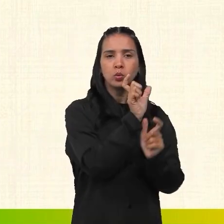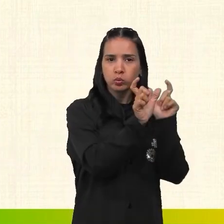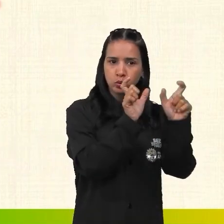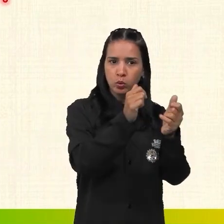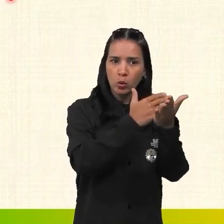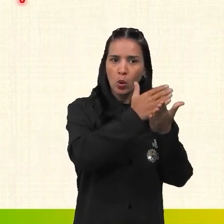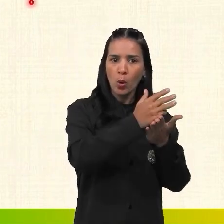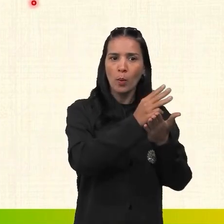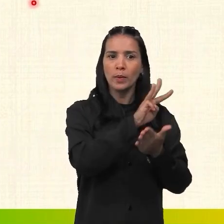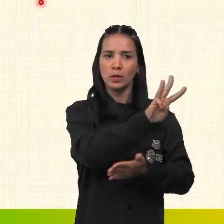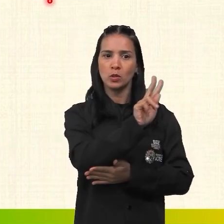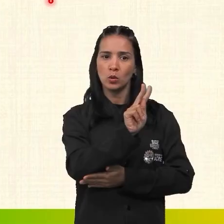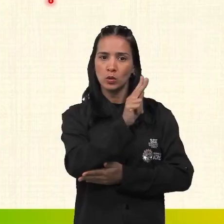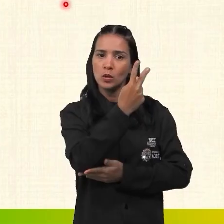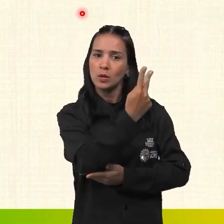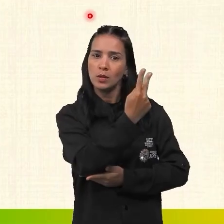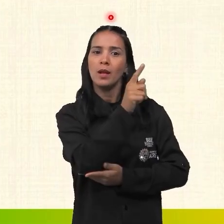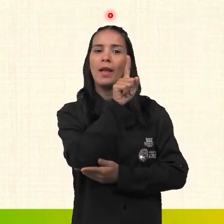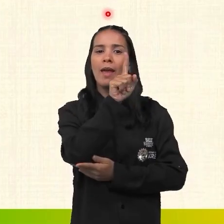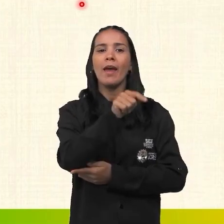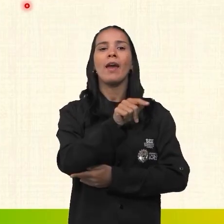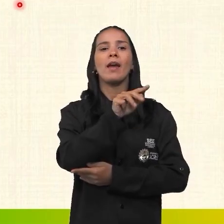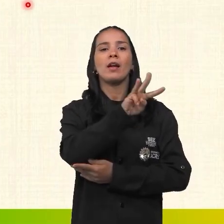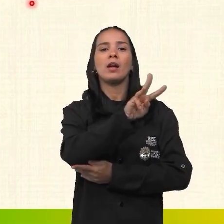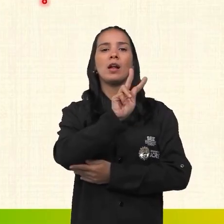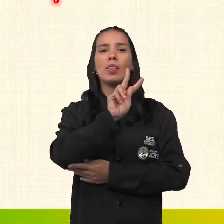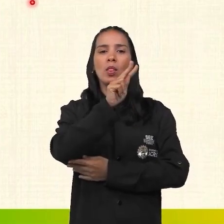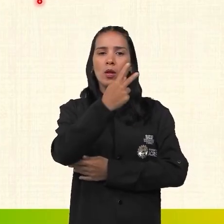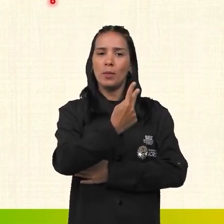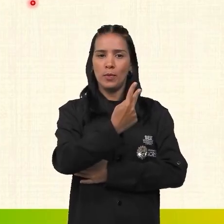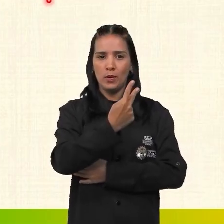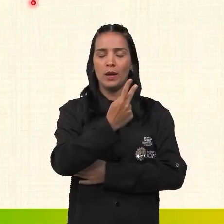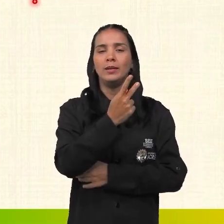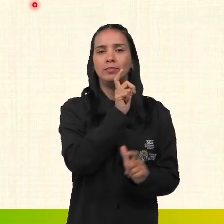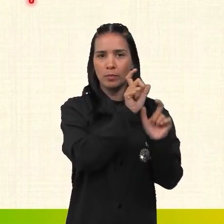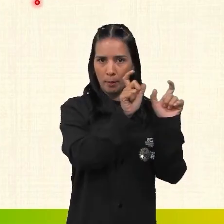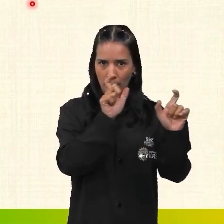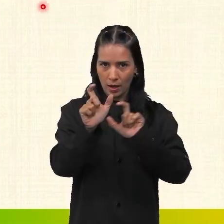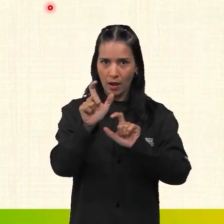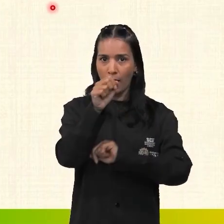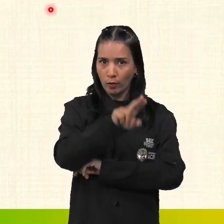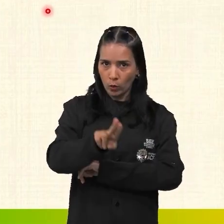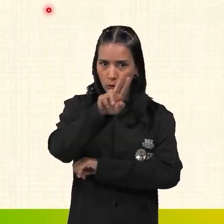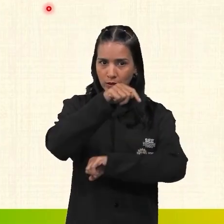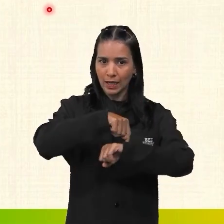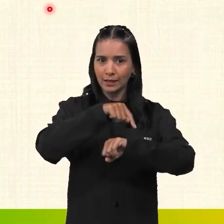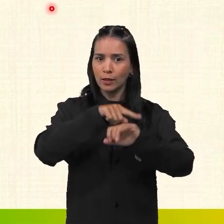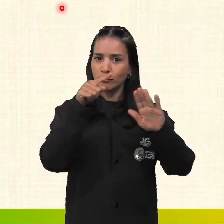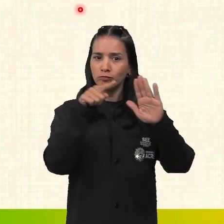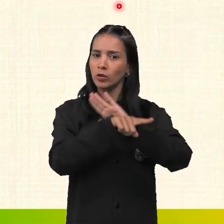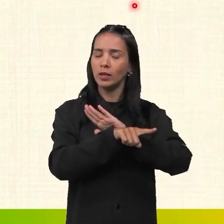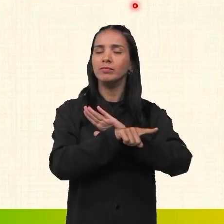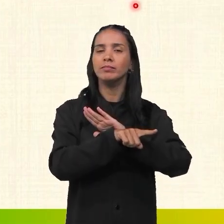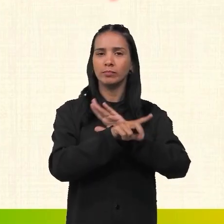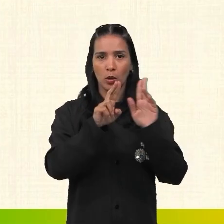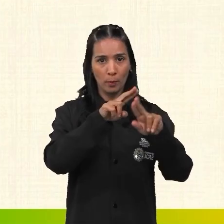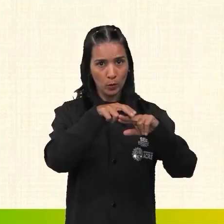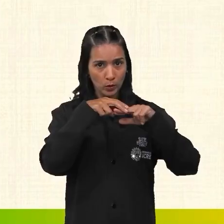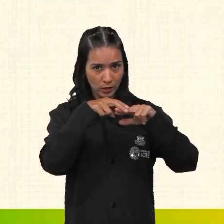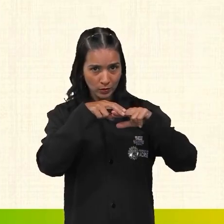são chamadas de W8 words. W8 significa W e H em inglês, tudo bem,